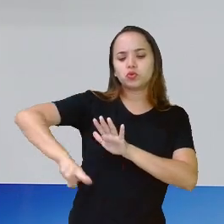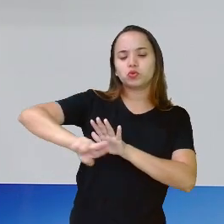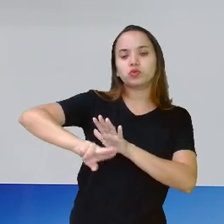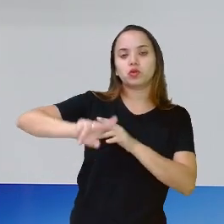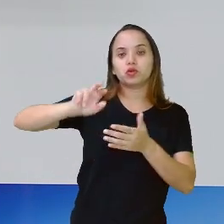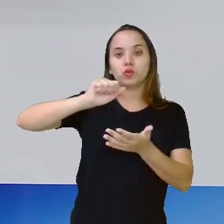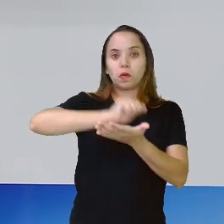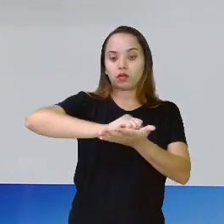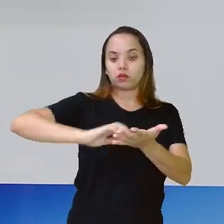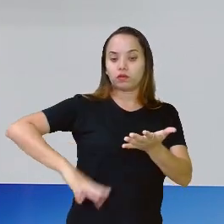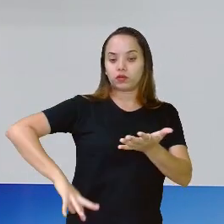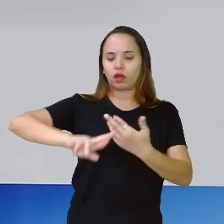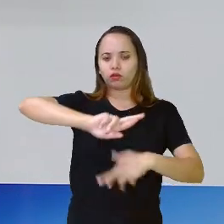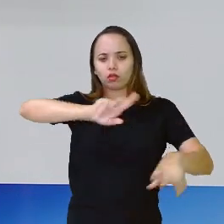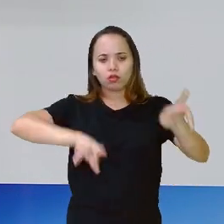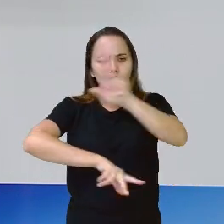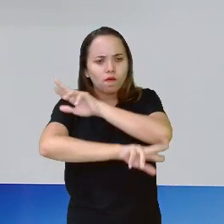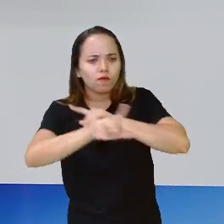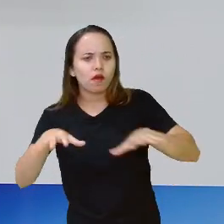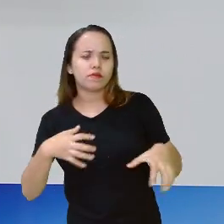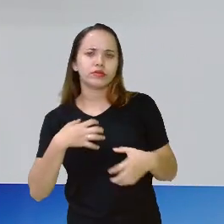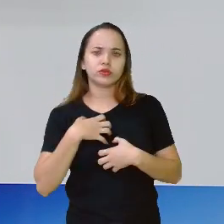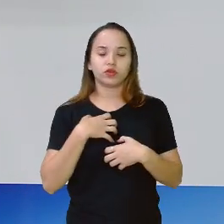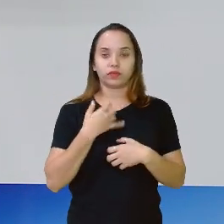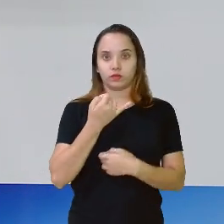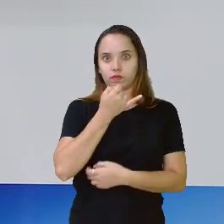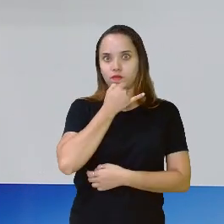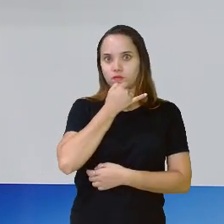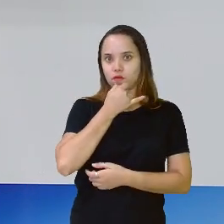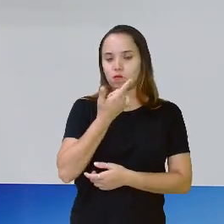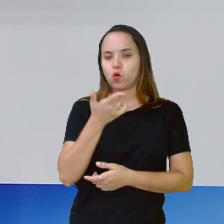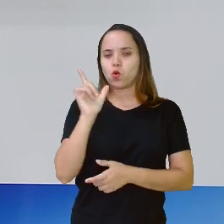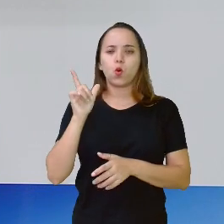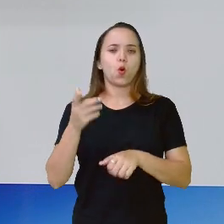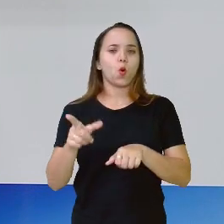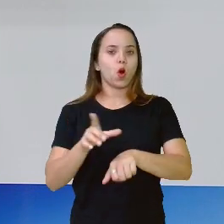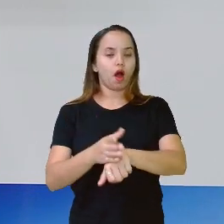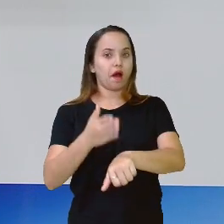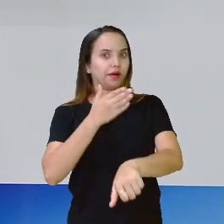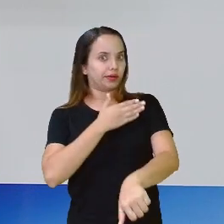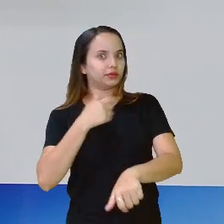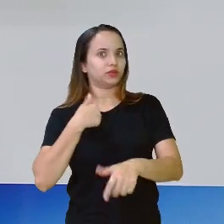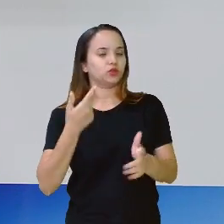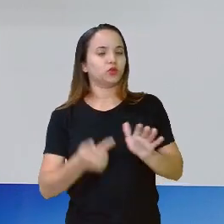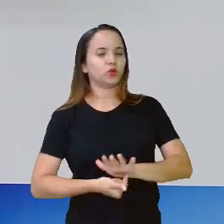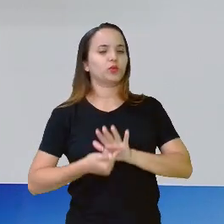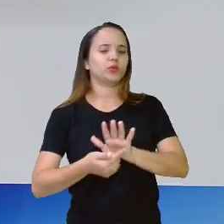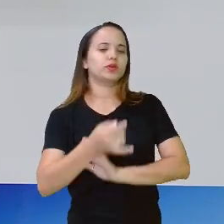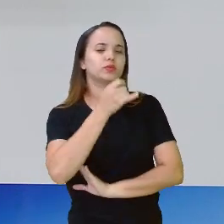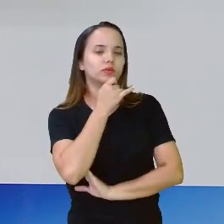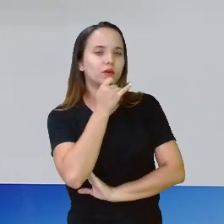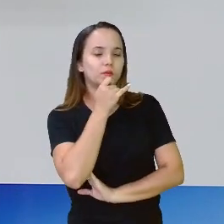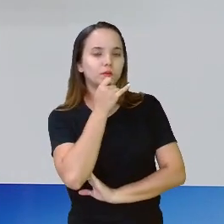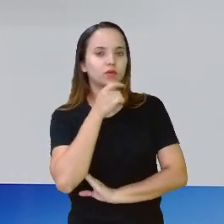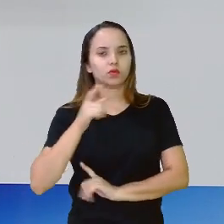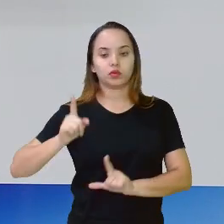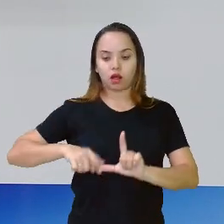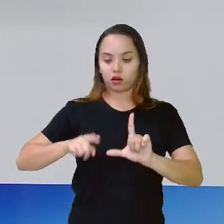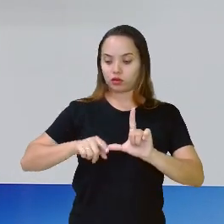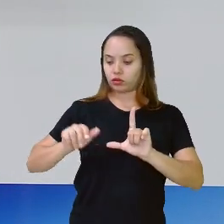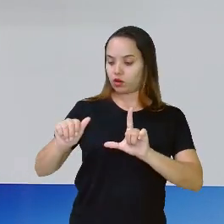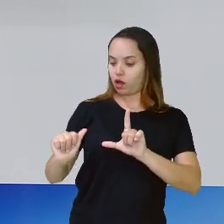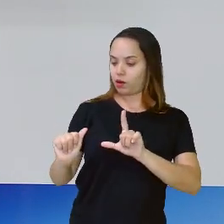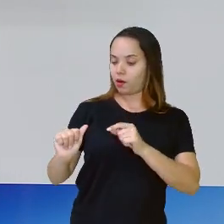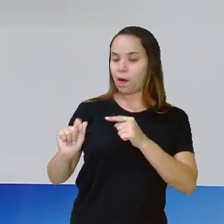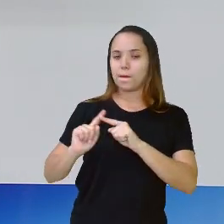diferentes maneiras. Como assim? Num outro momento, eu citei aqui um exemplo de uma letra A. Mas a metodologia,